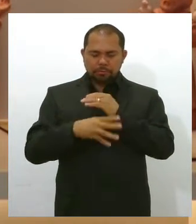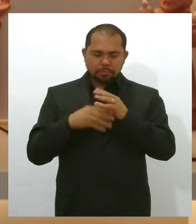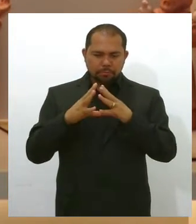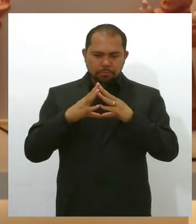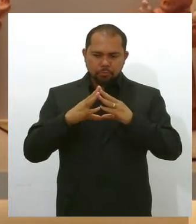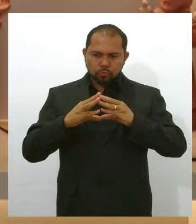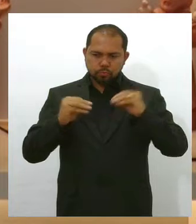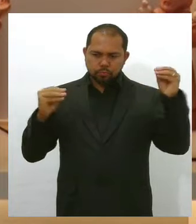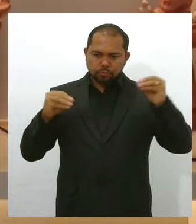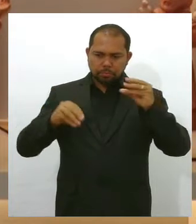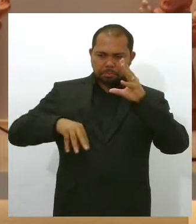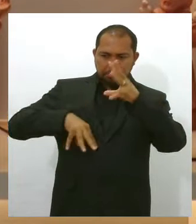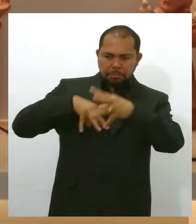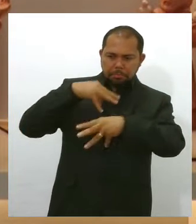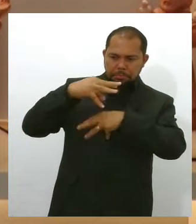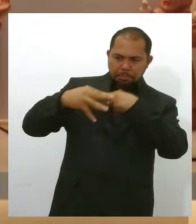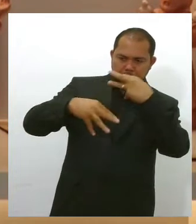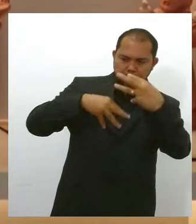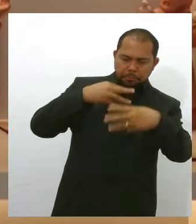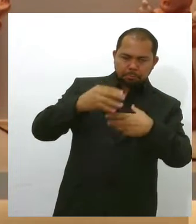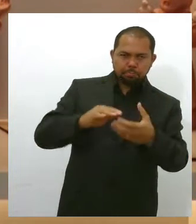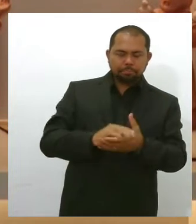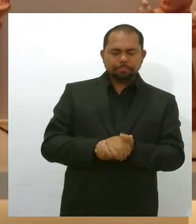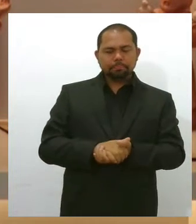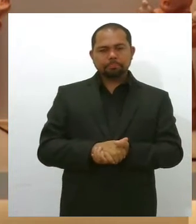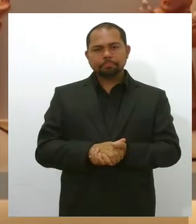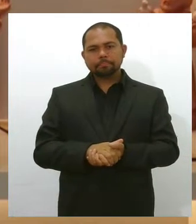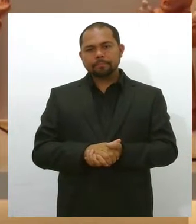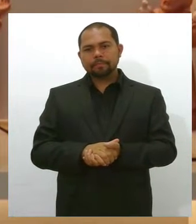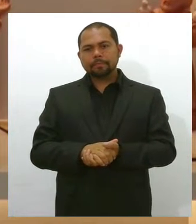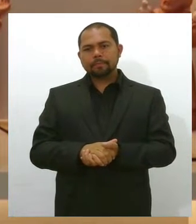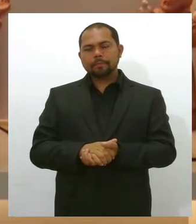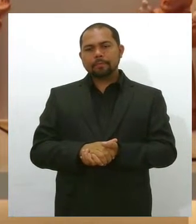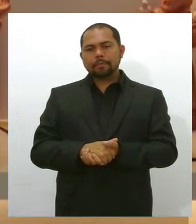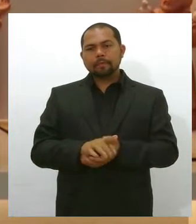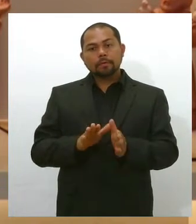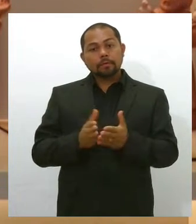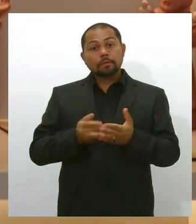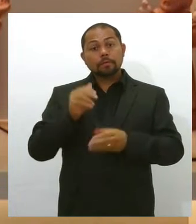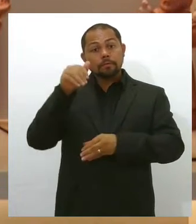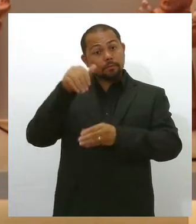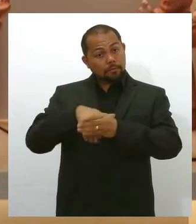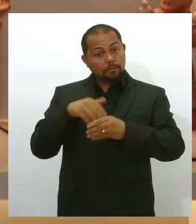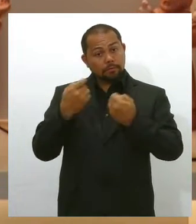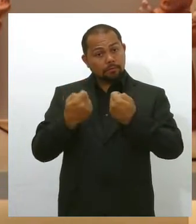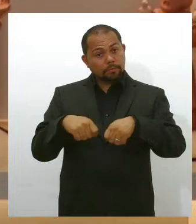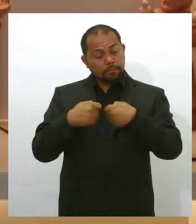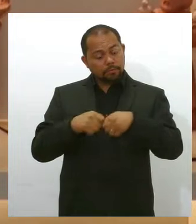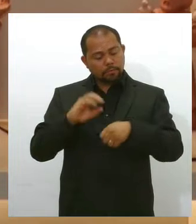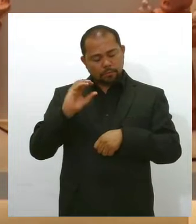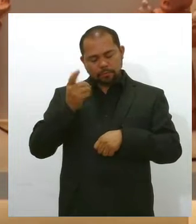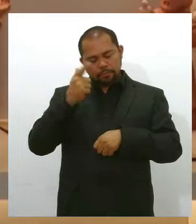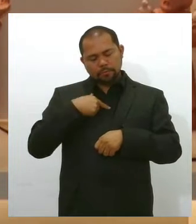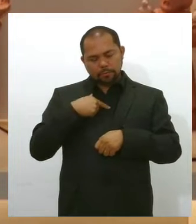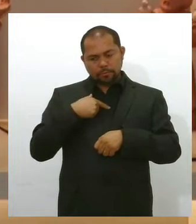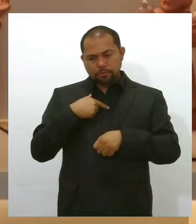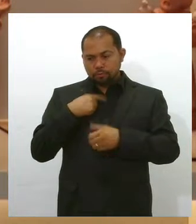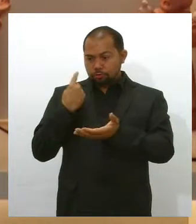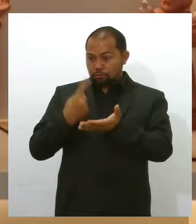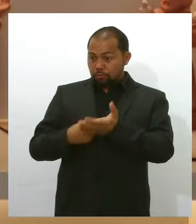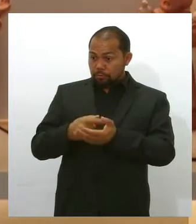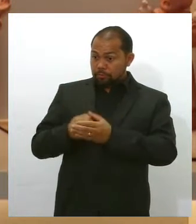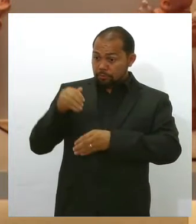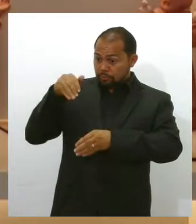ali naquela confusão toda então o eleitor tem que ter obviamente o seu compromisso de uma É voltado uma pessoa